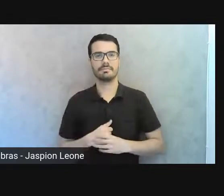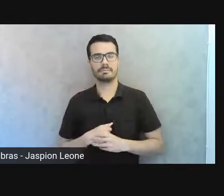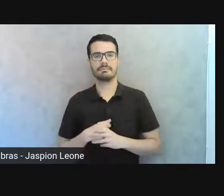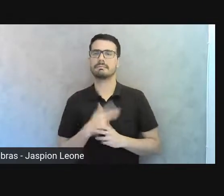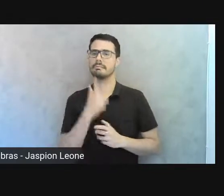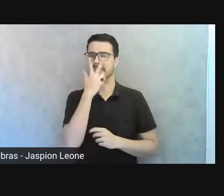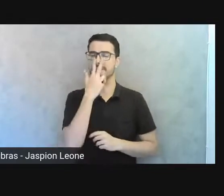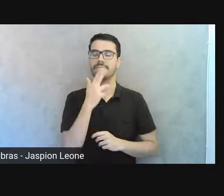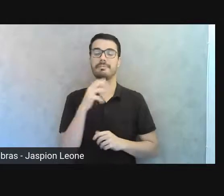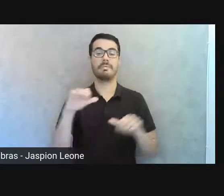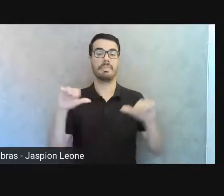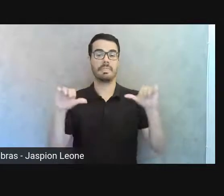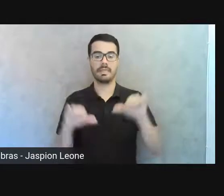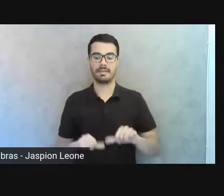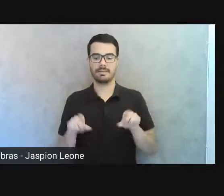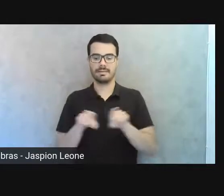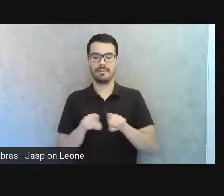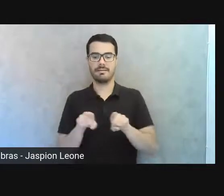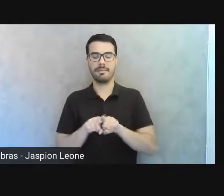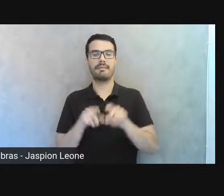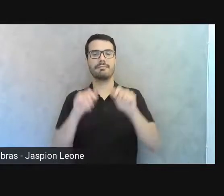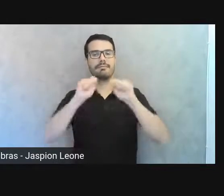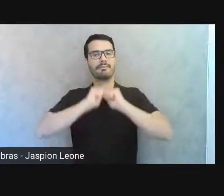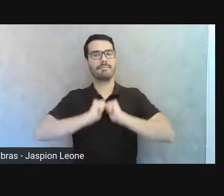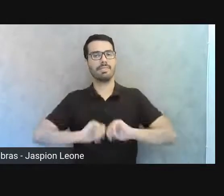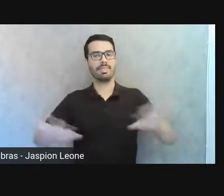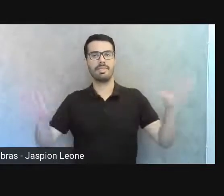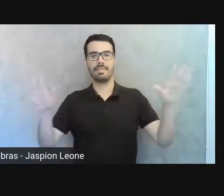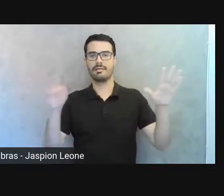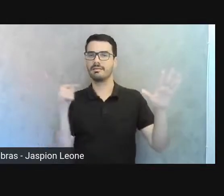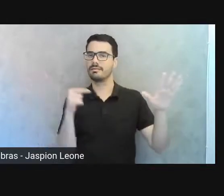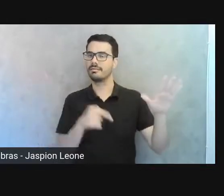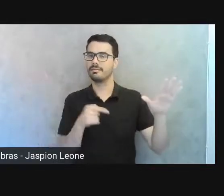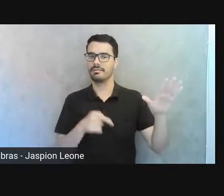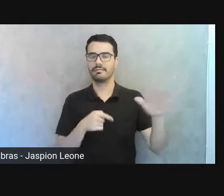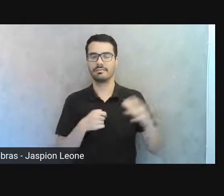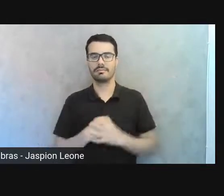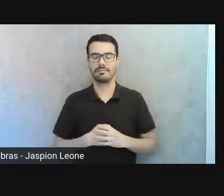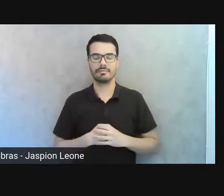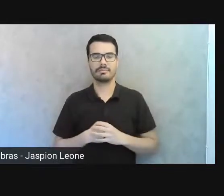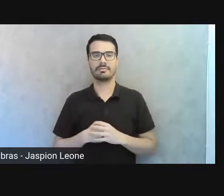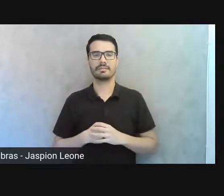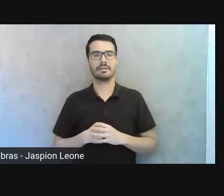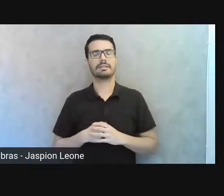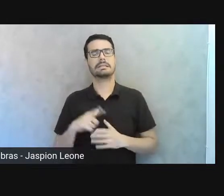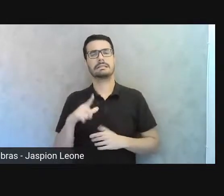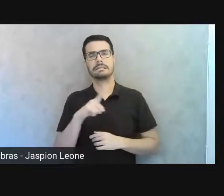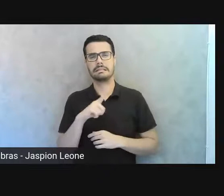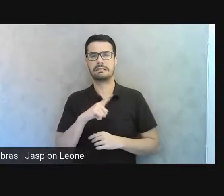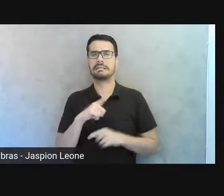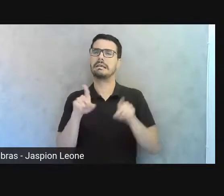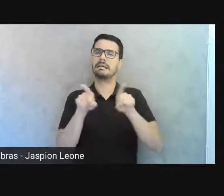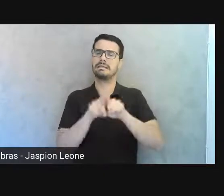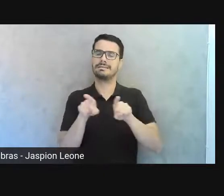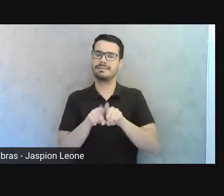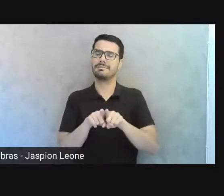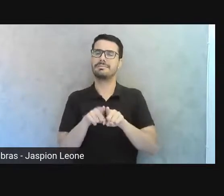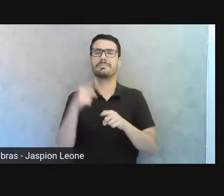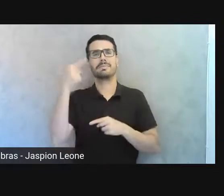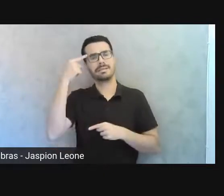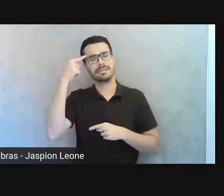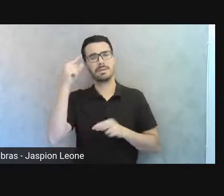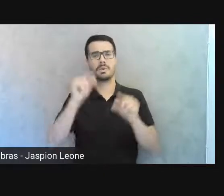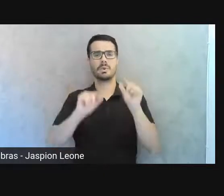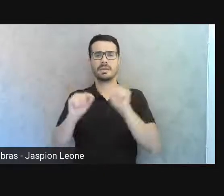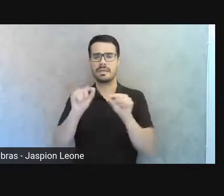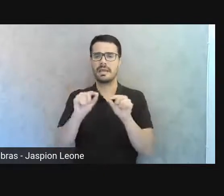indesejável, digamos assim, a exposição desse efeito indevido, houve-se por bem que seria o caso de admitir